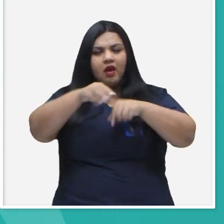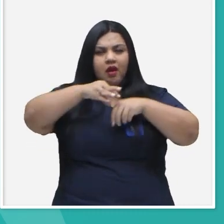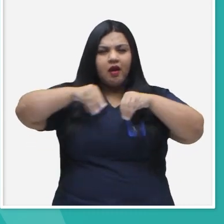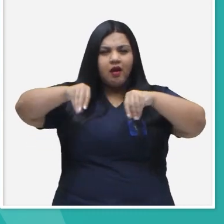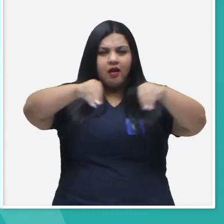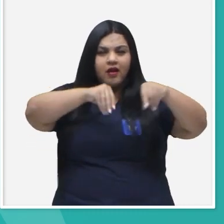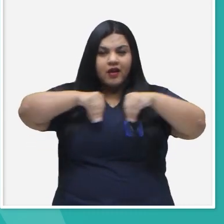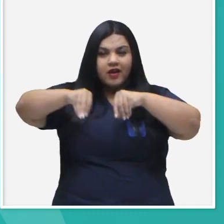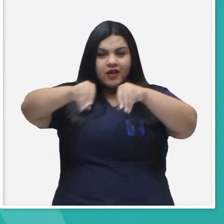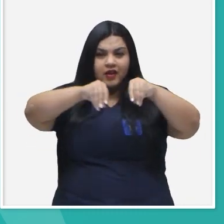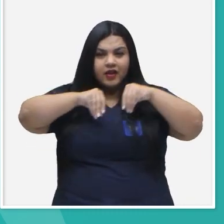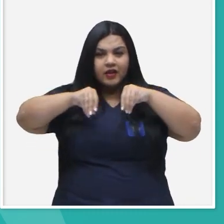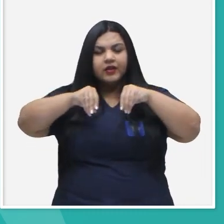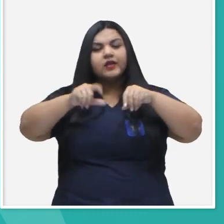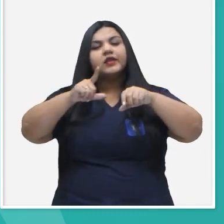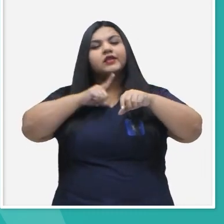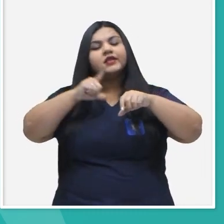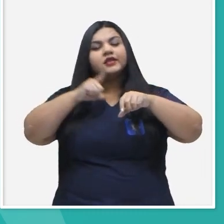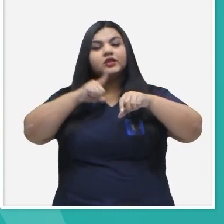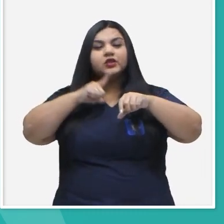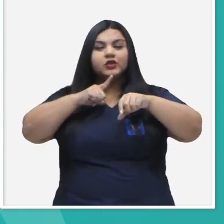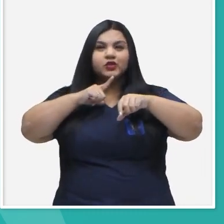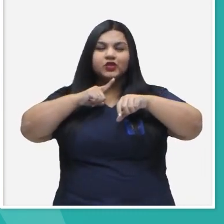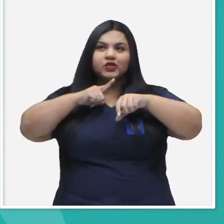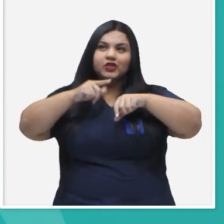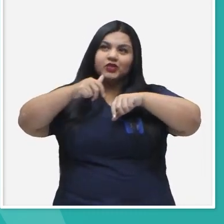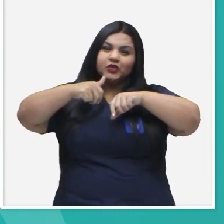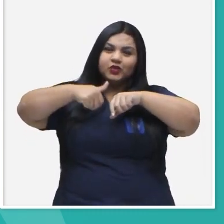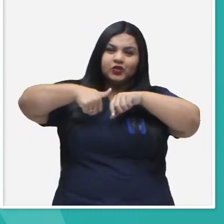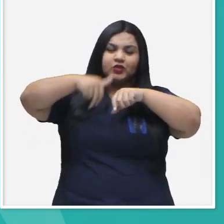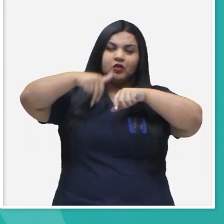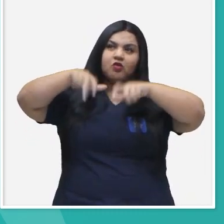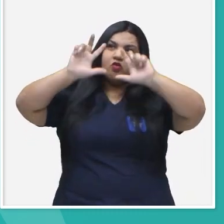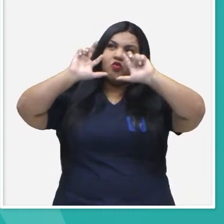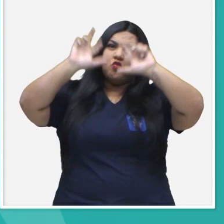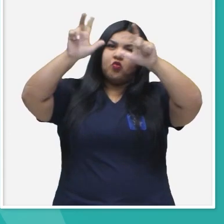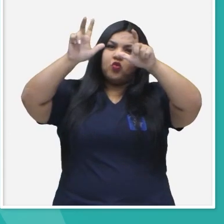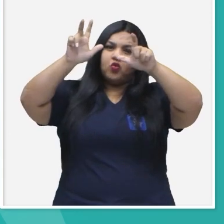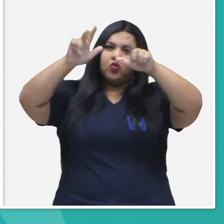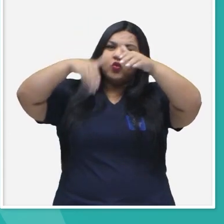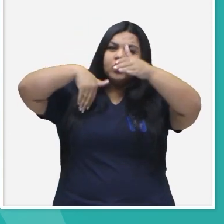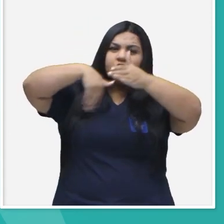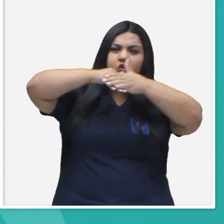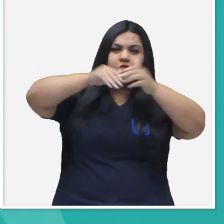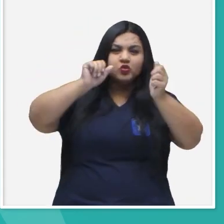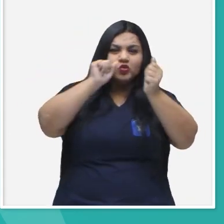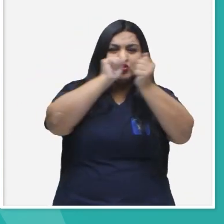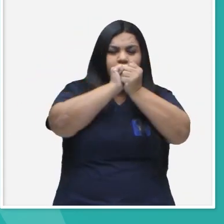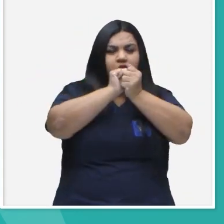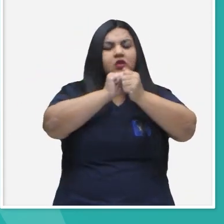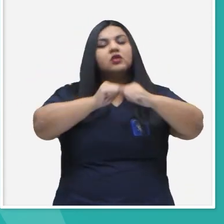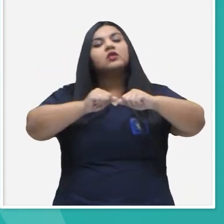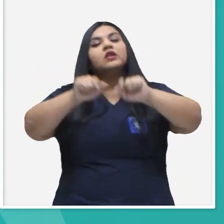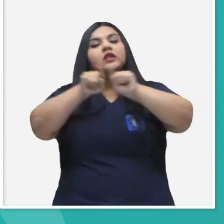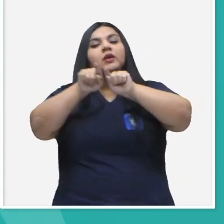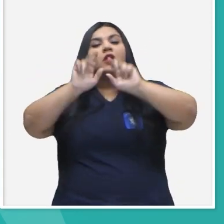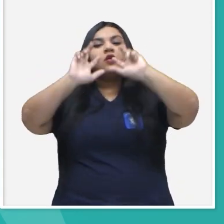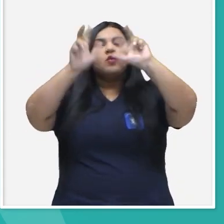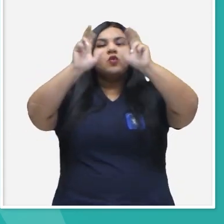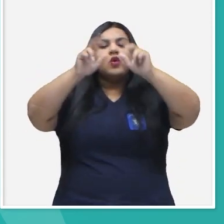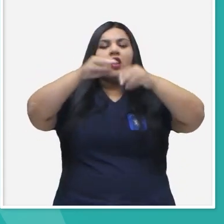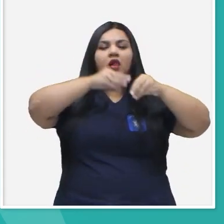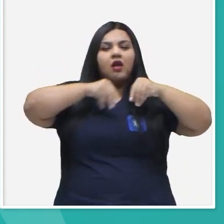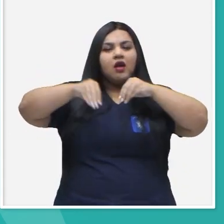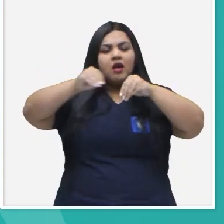nós temos o futevôlei, o vôlei de areia também, né? E outros.